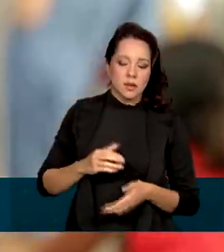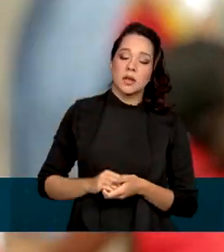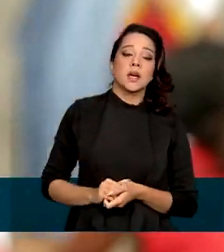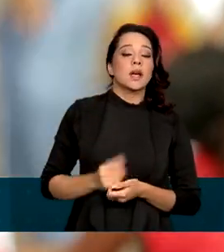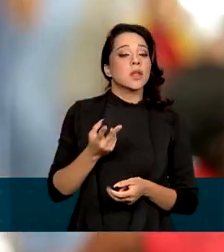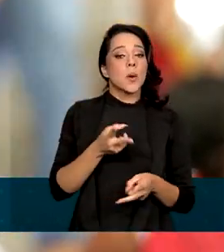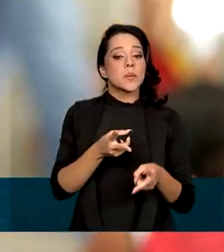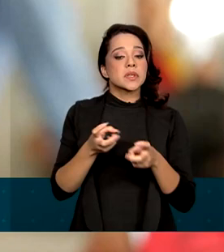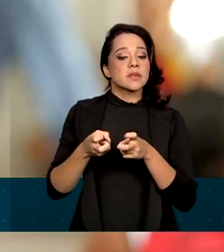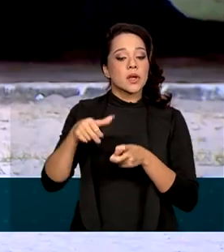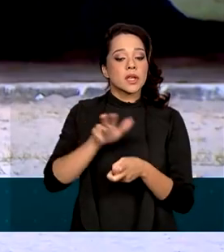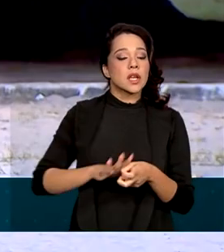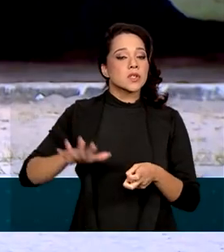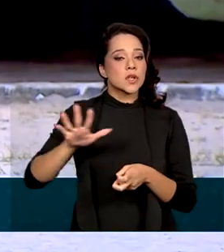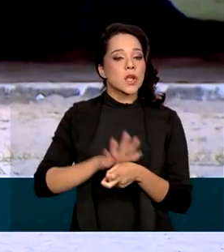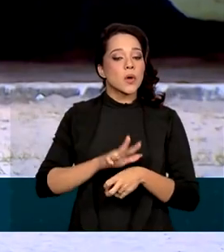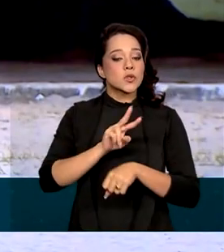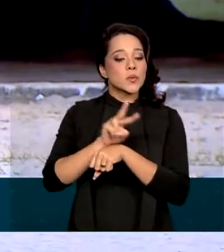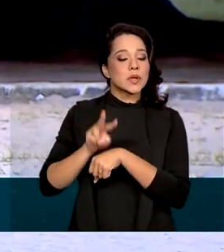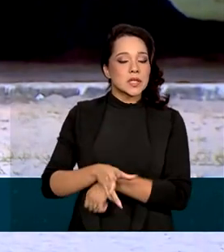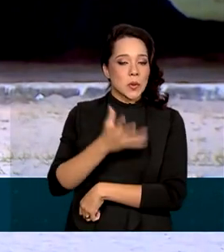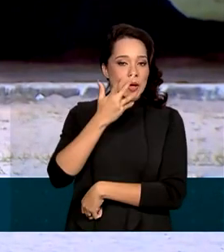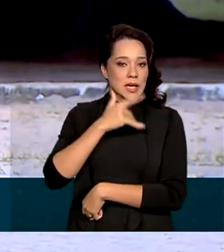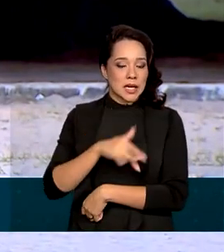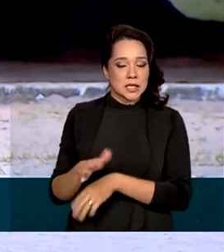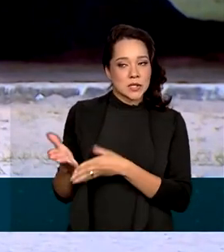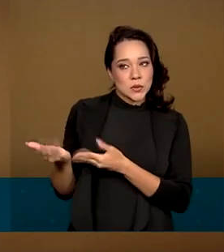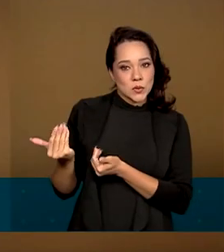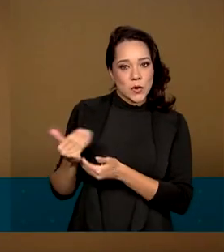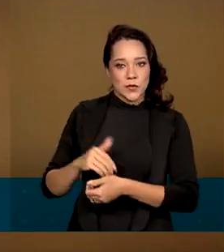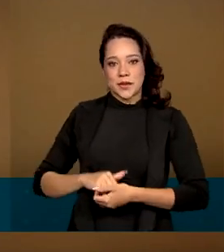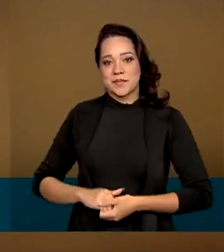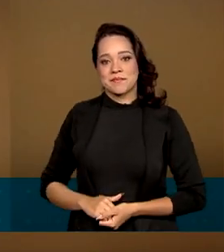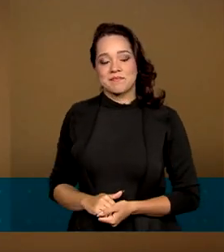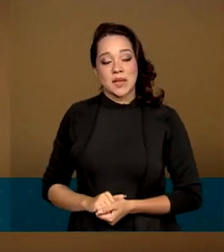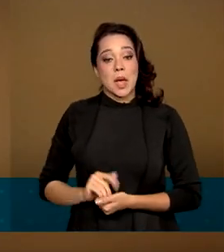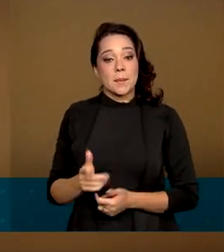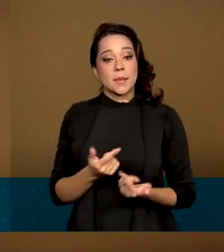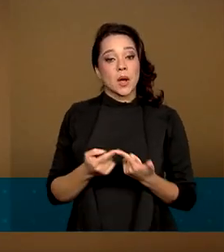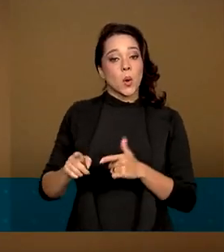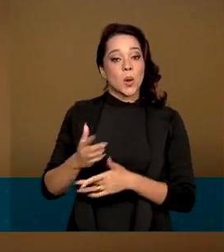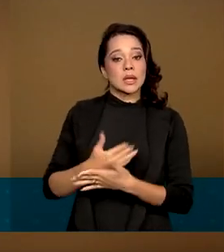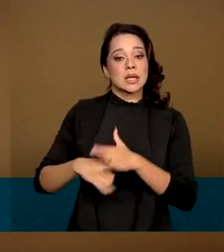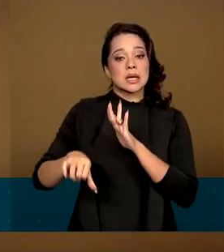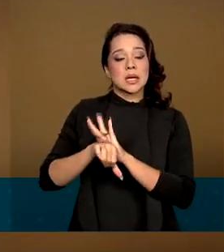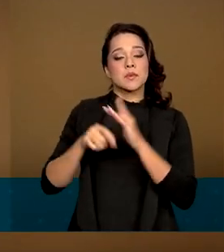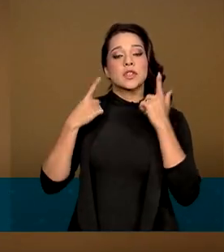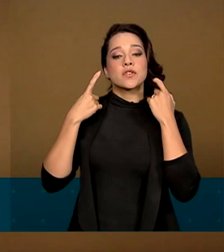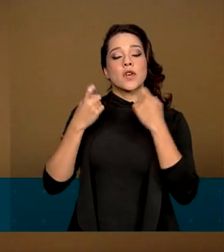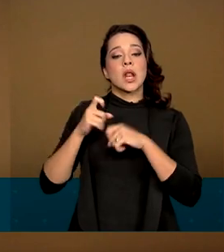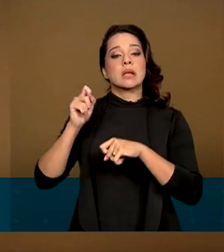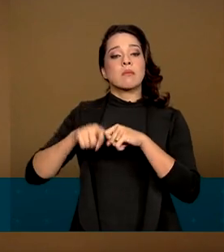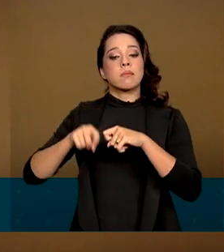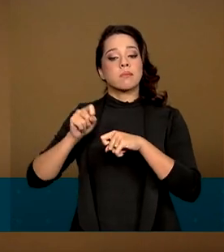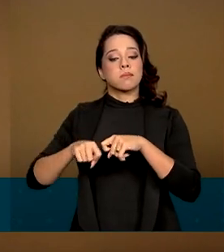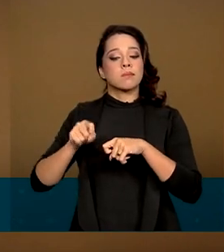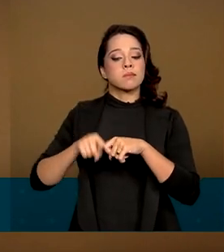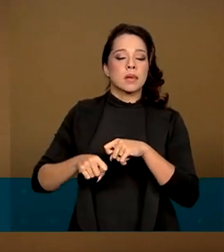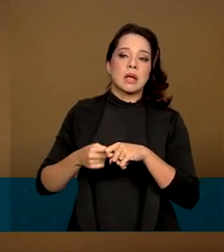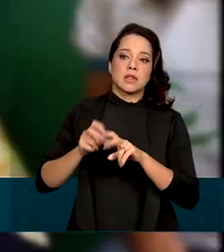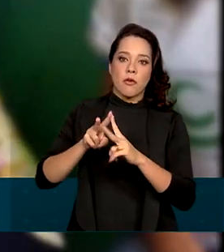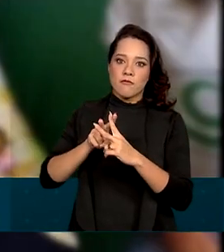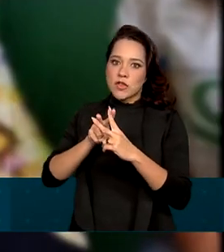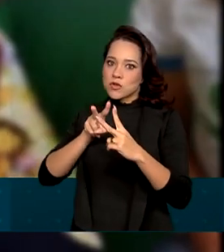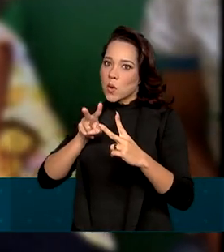o Observatório Nacional de Proteção à Criança e ao Adolescente para combater crimes de violência sexual em meio